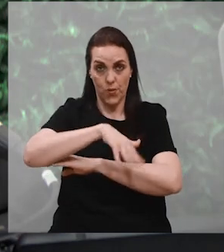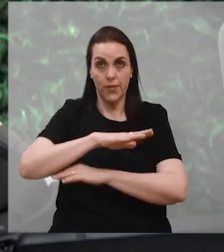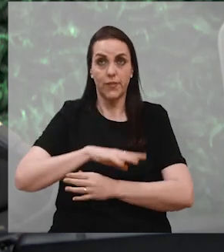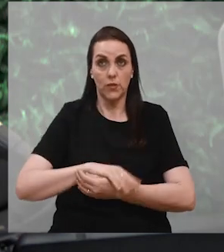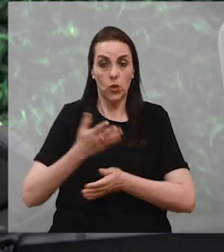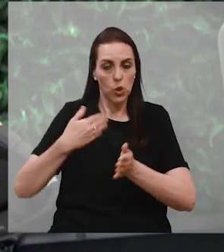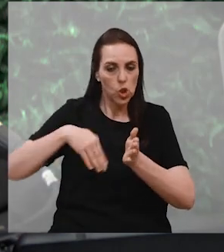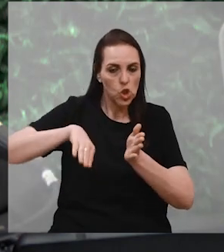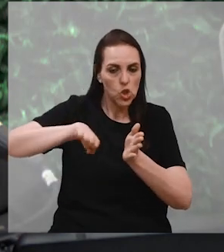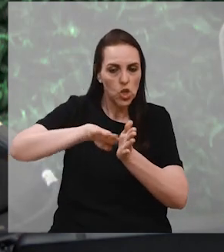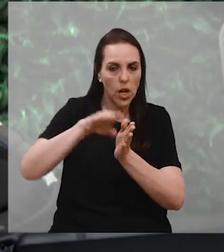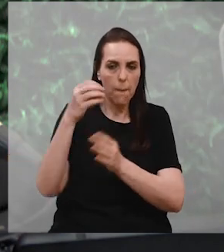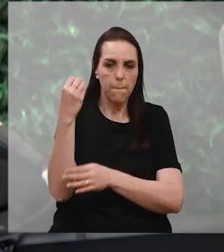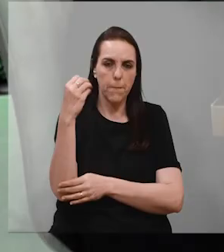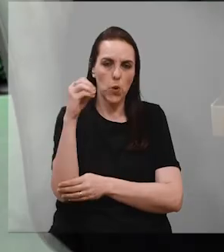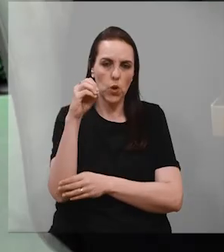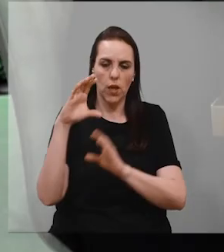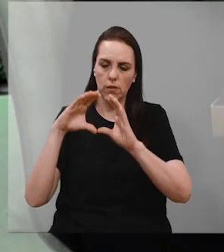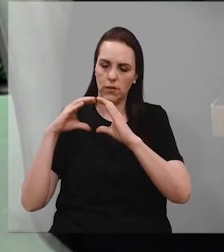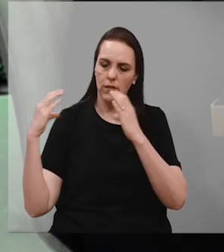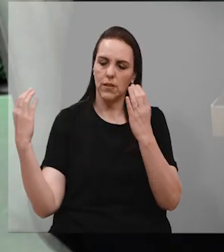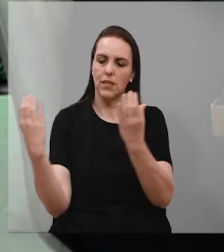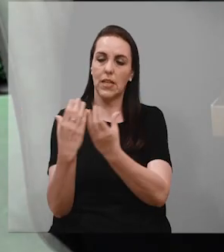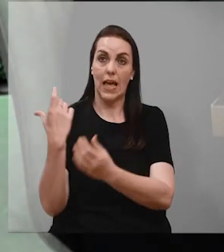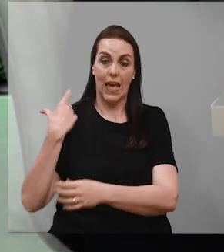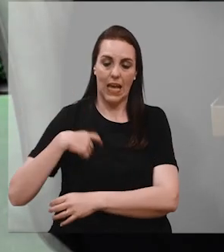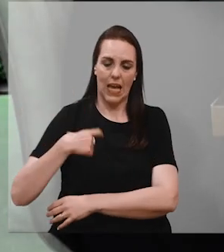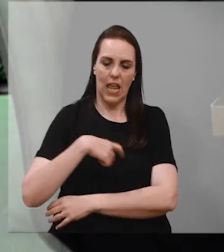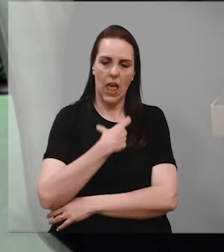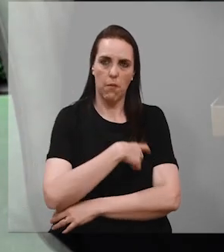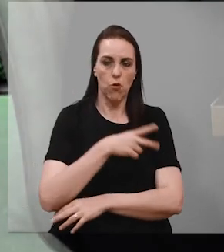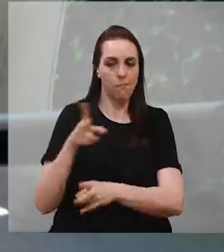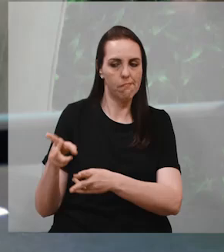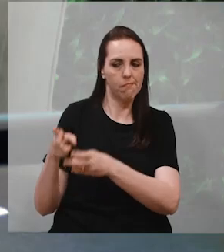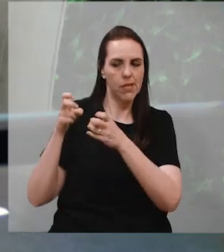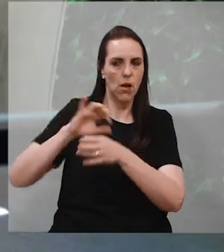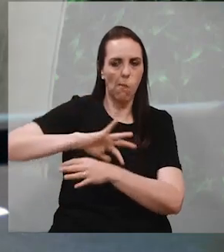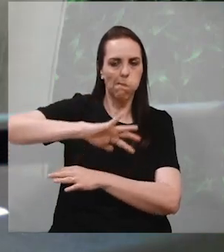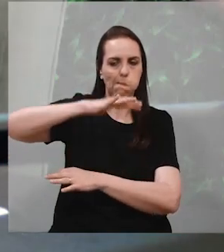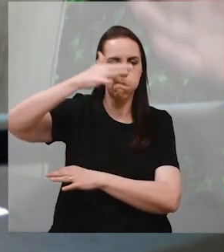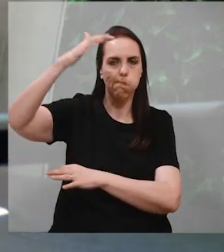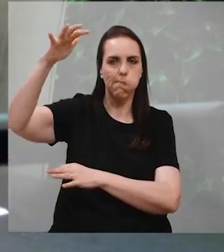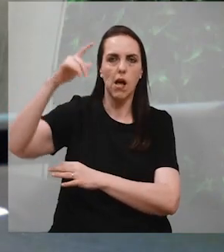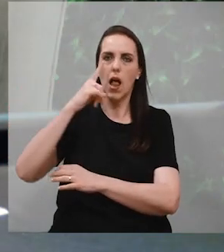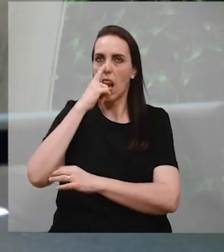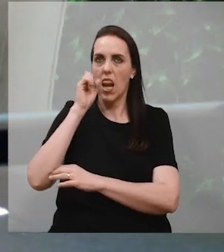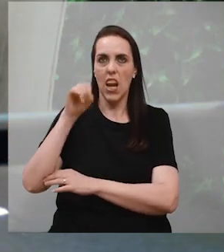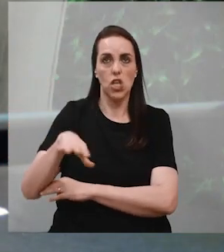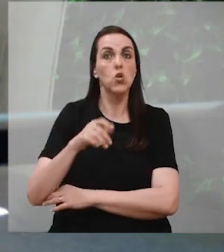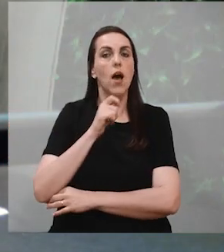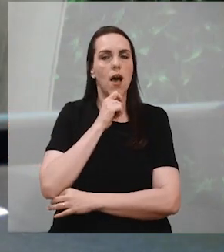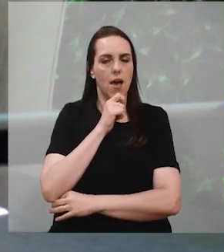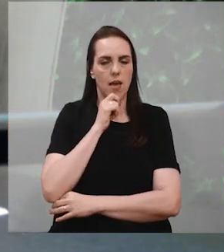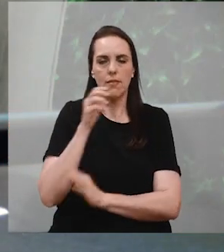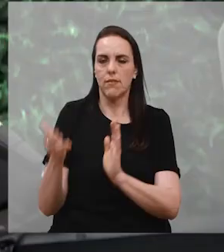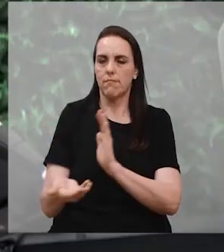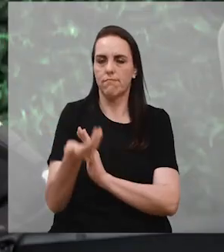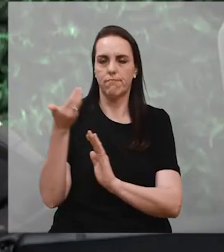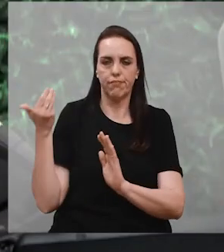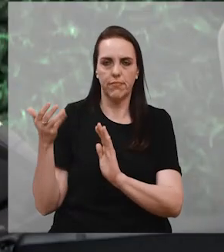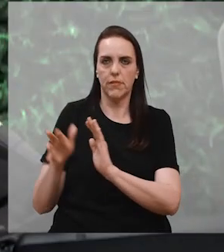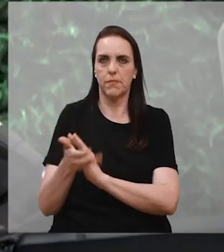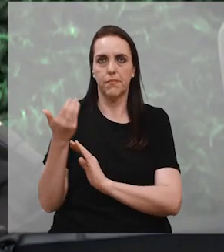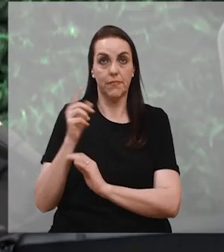tem nas ruas, né? Então, quando tu chega em Porto Alegre, ali do lado da Arena do Grêmio, tu já percebe a montanha que tem, que ainda não conseguiu ser retirada, né?